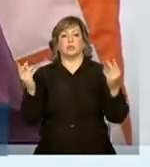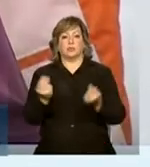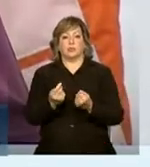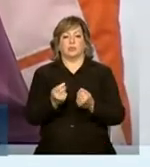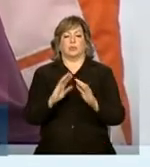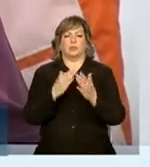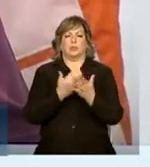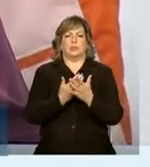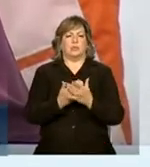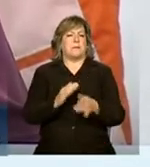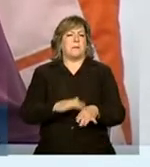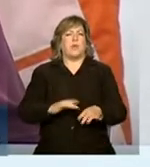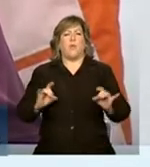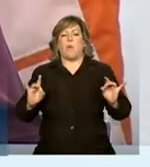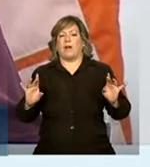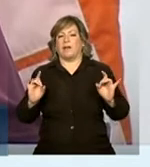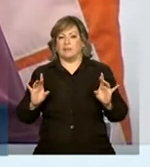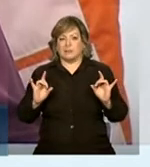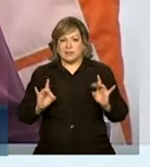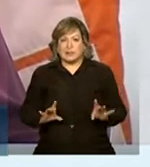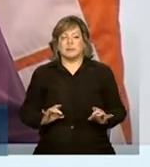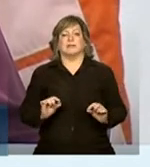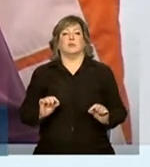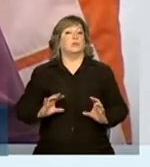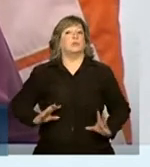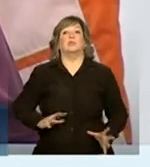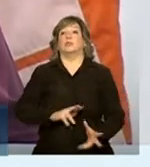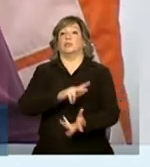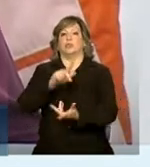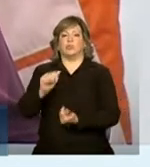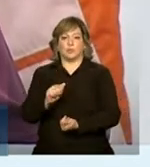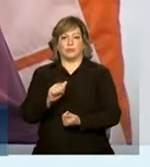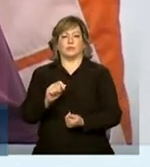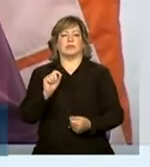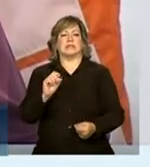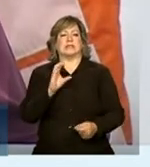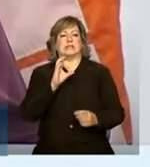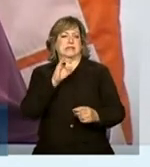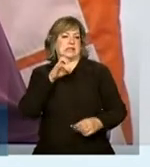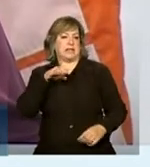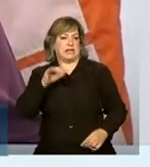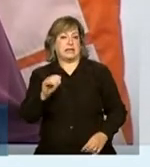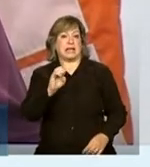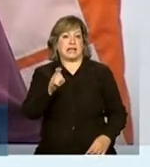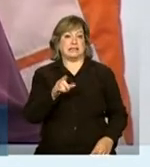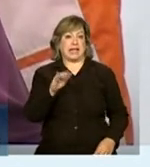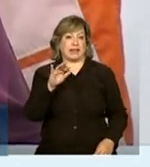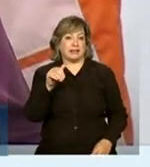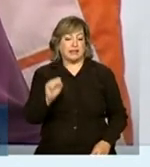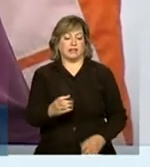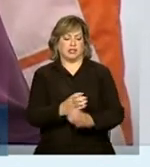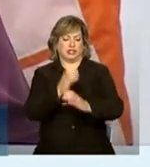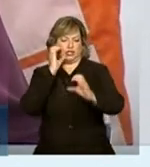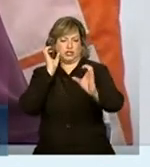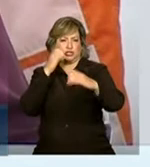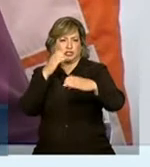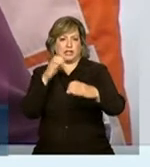instituições mais qualificadas do mundo em ciências exatas, em